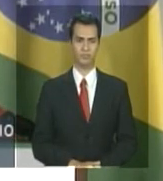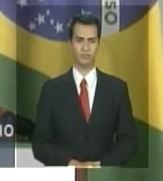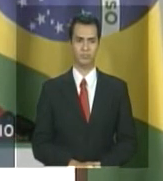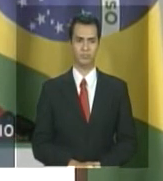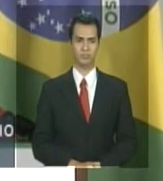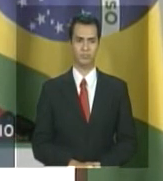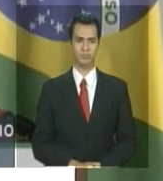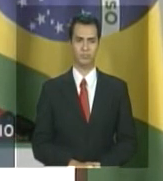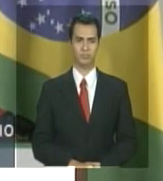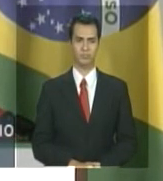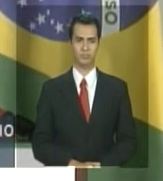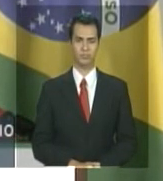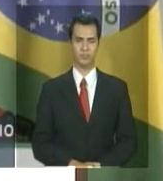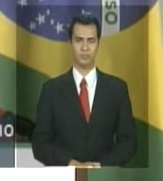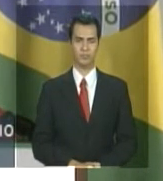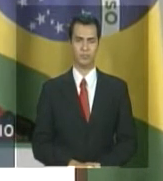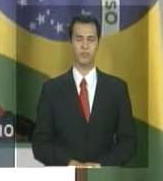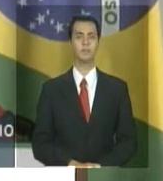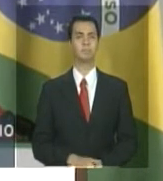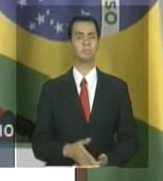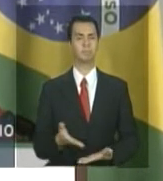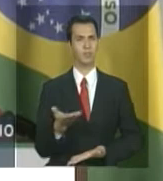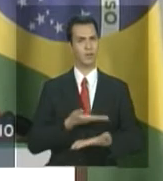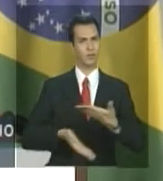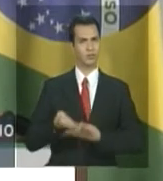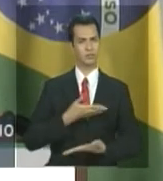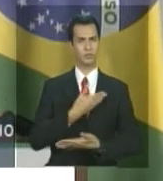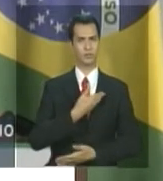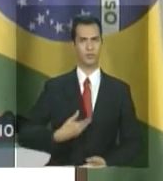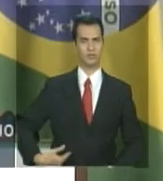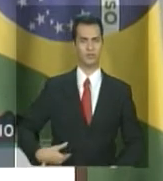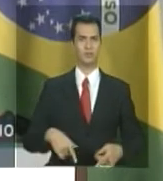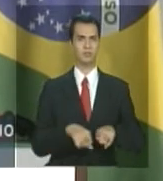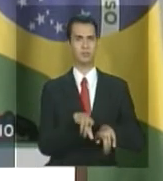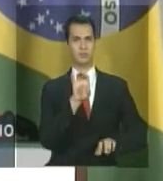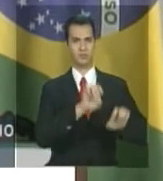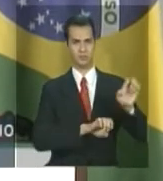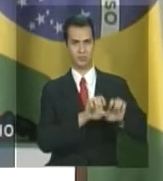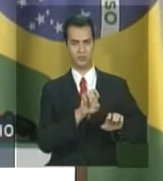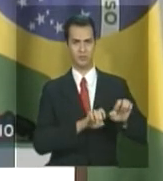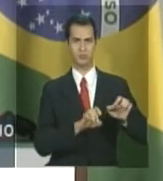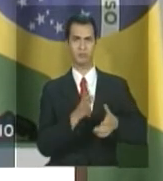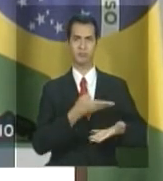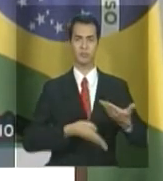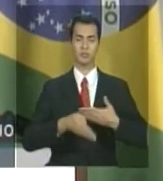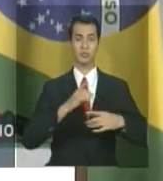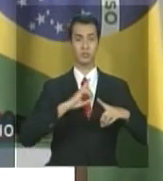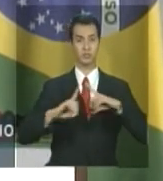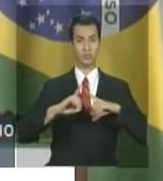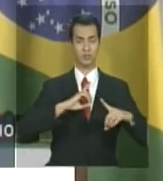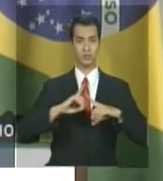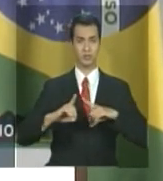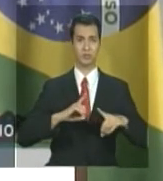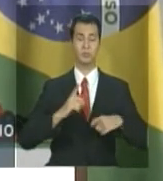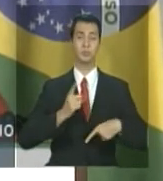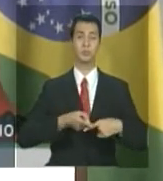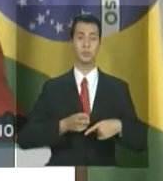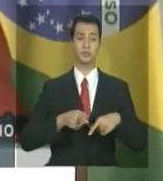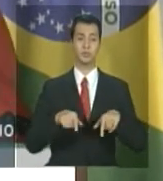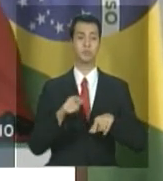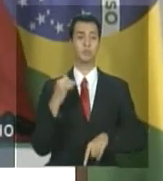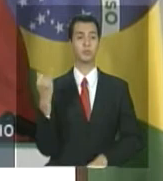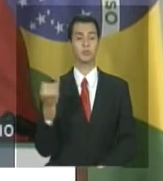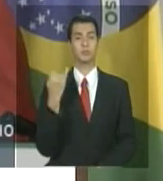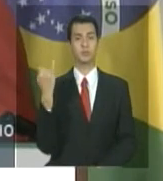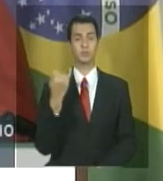Muito nesta relação entre governos e empresários, numa relação de diálogo, porque isso é